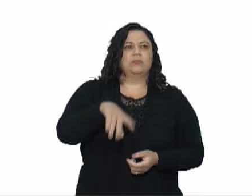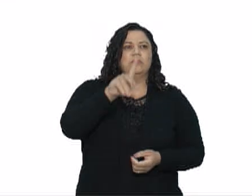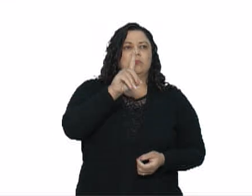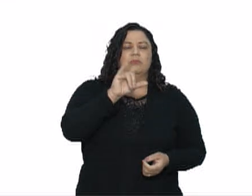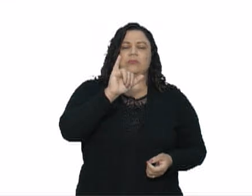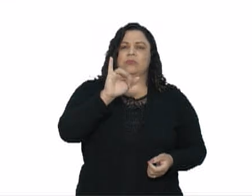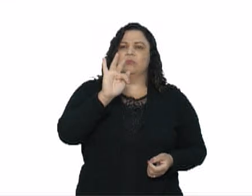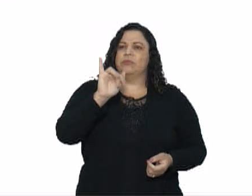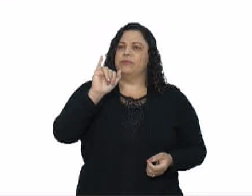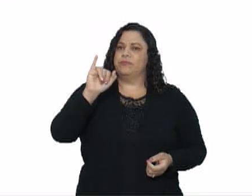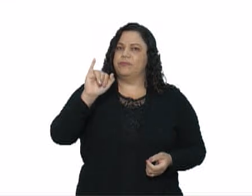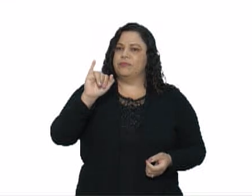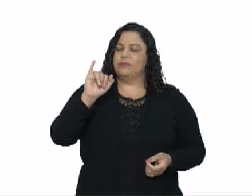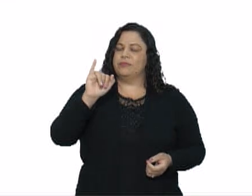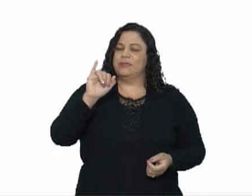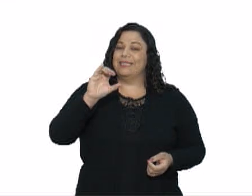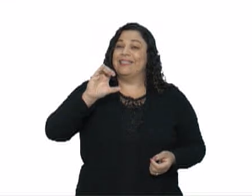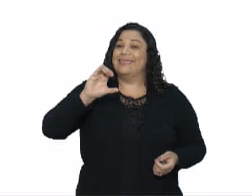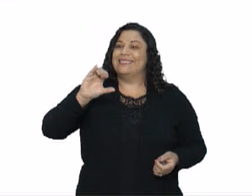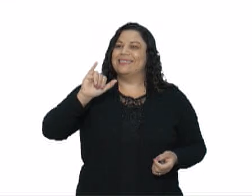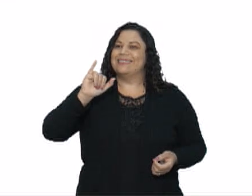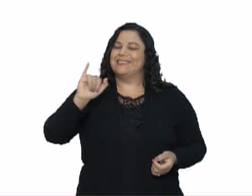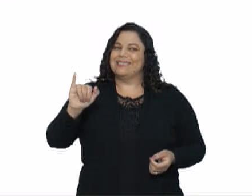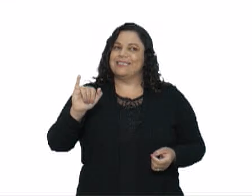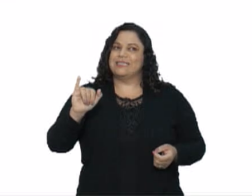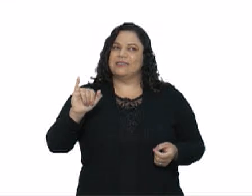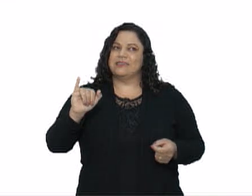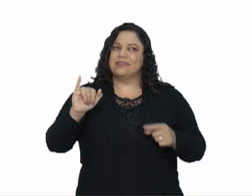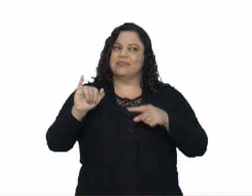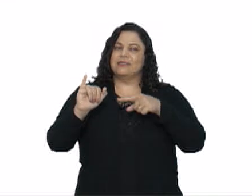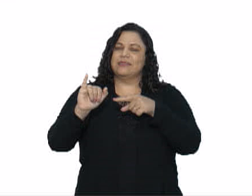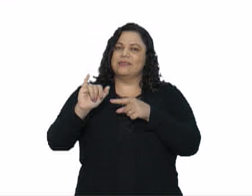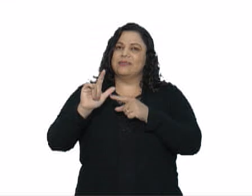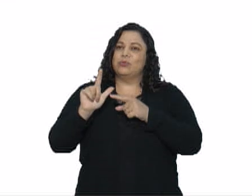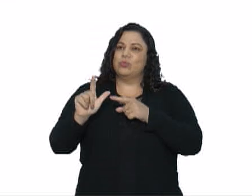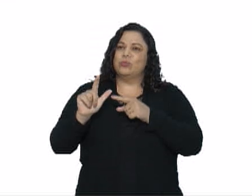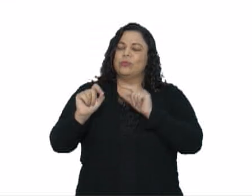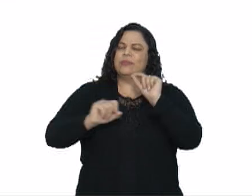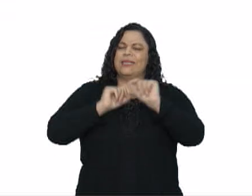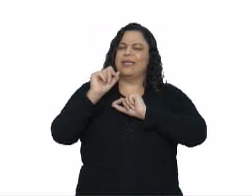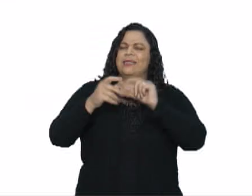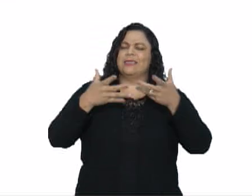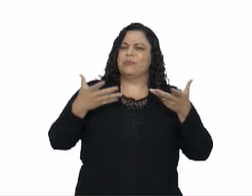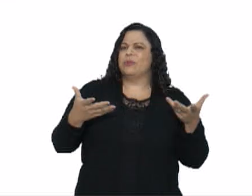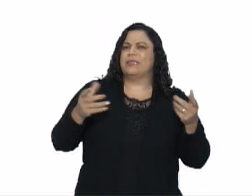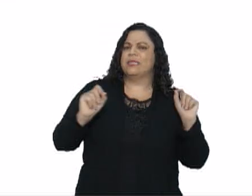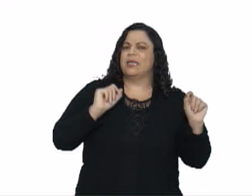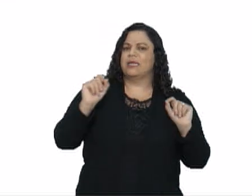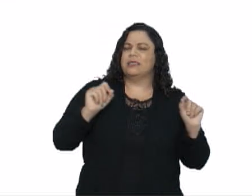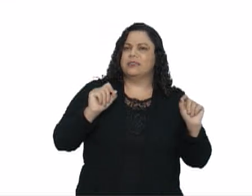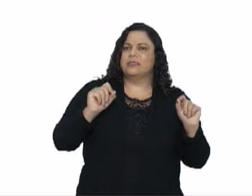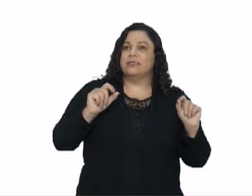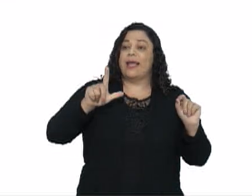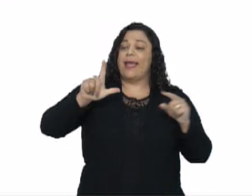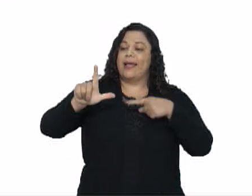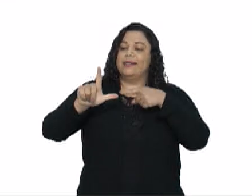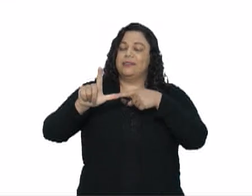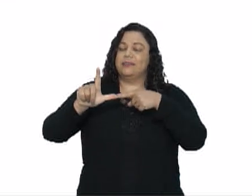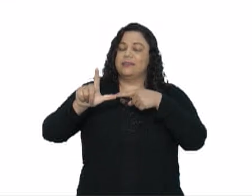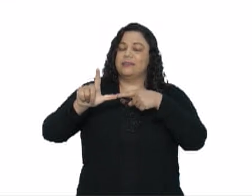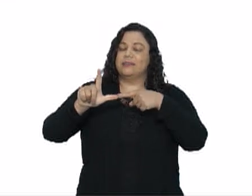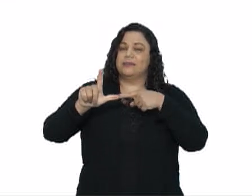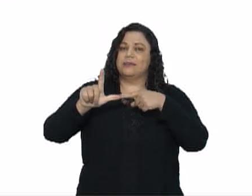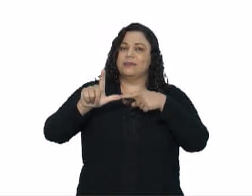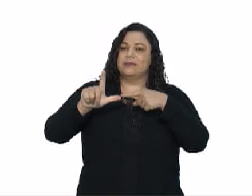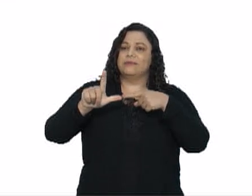Difícil. Ó, última, penúltima sílaba. Terminou em N? Terminou em S? Não, professor. Terminou na consoante L.